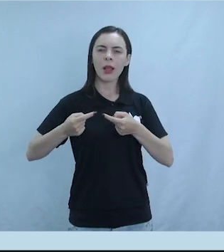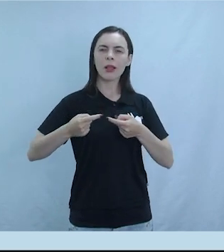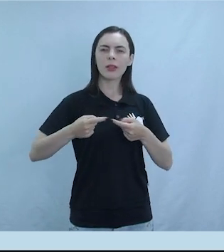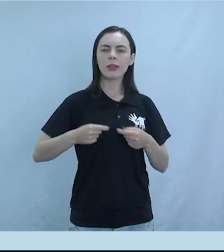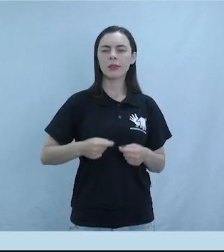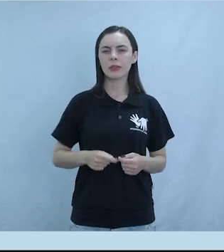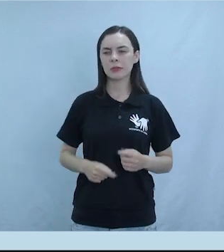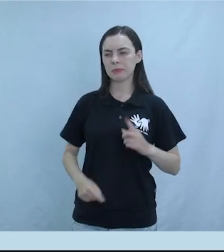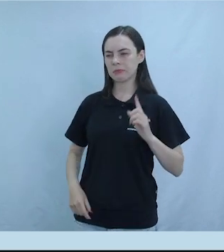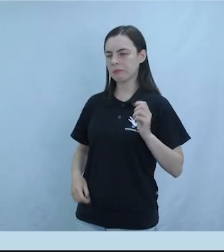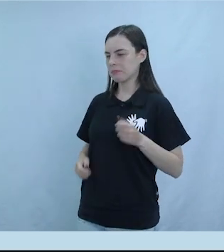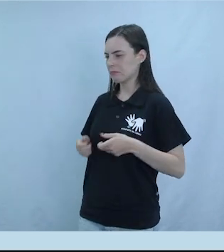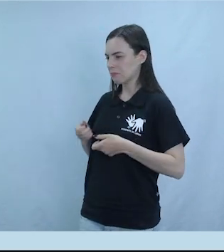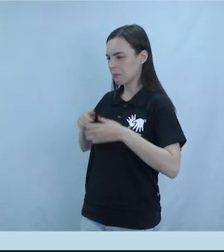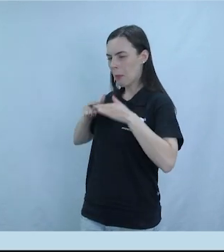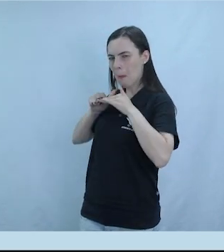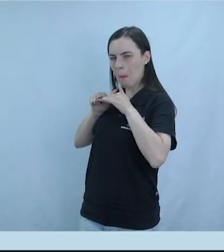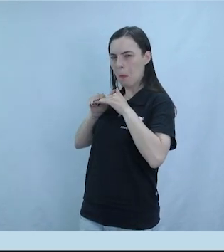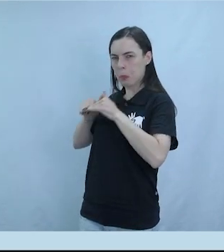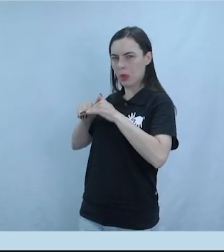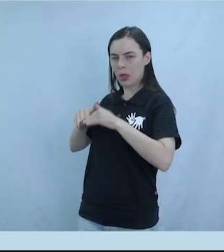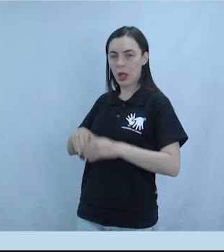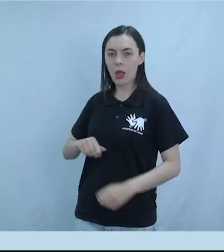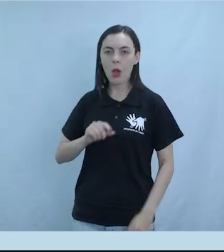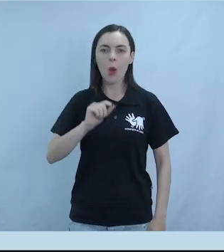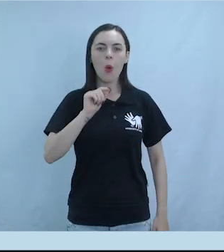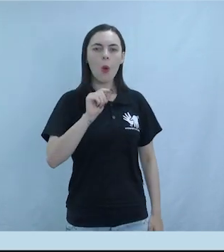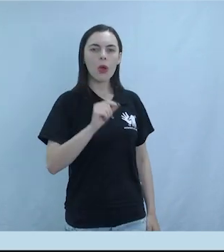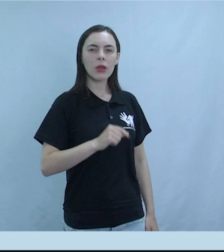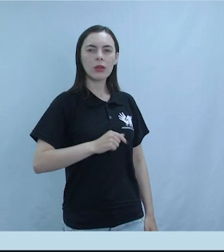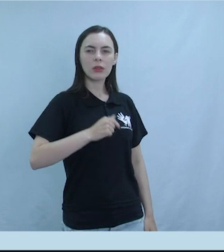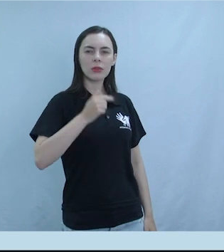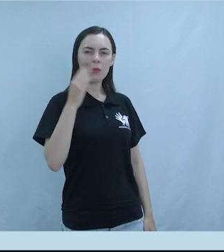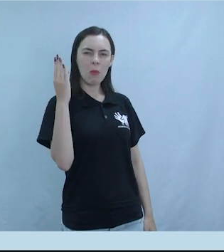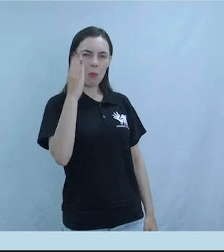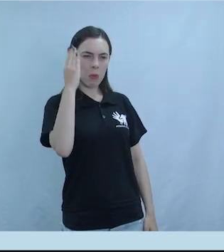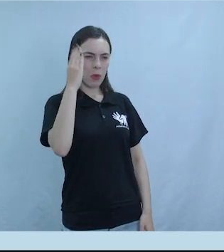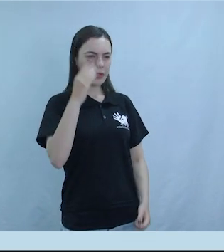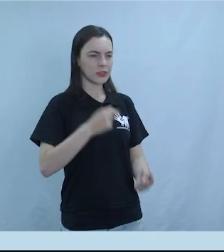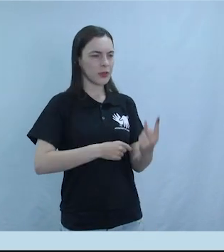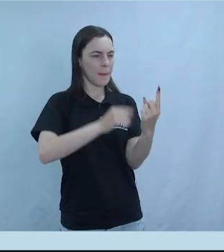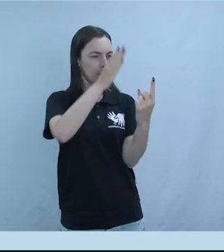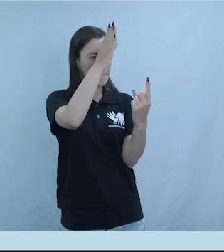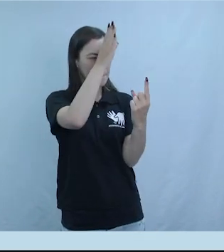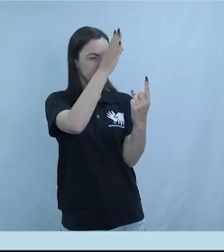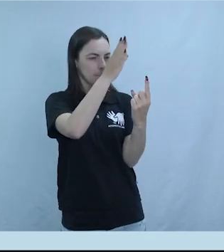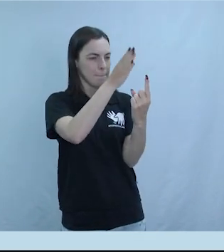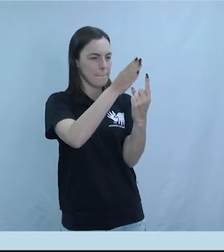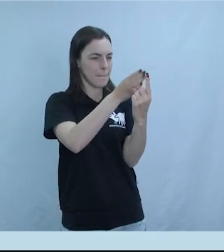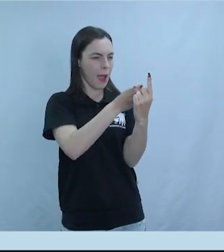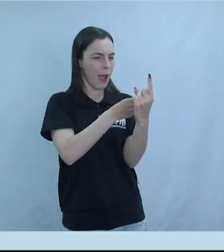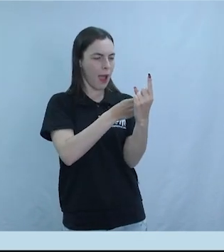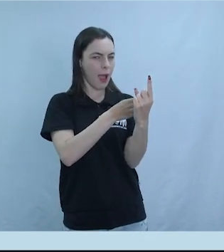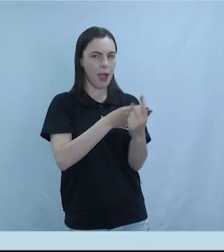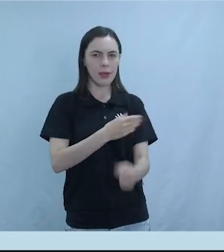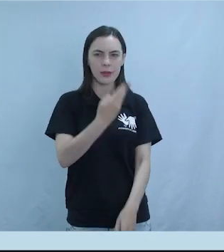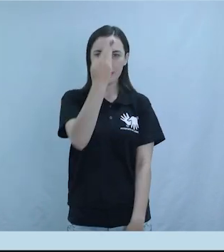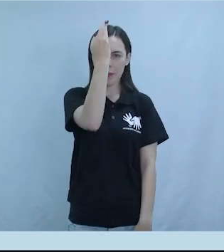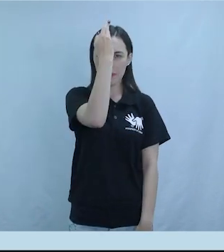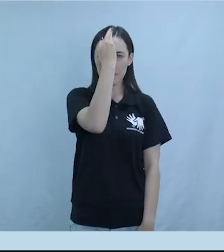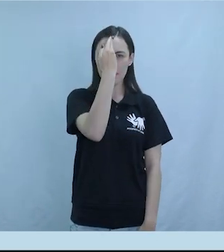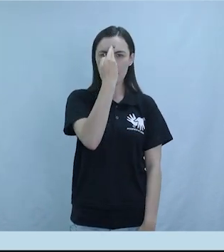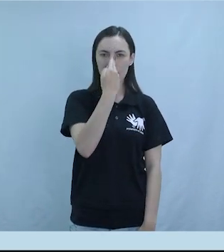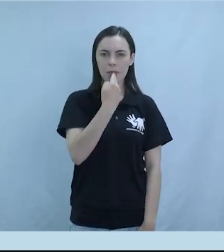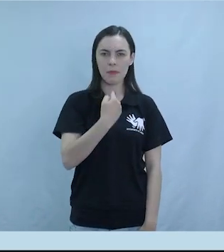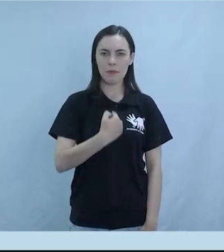aquele Bogatyr. Com um único golpe, ele cortou o homem ao meio, da